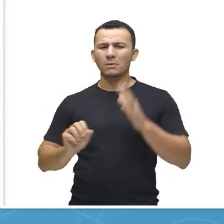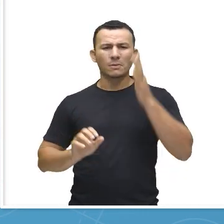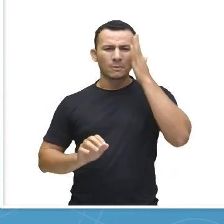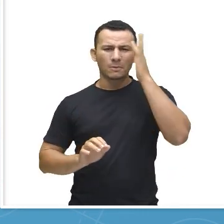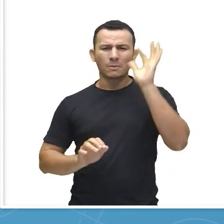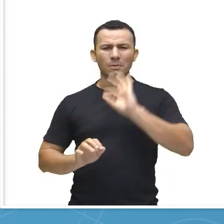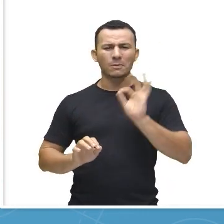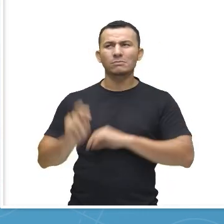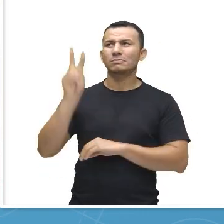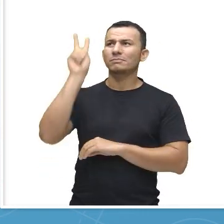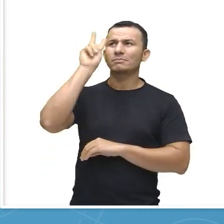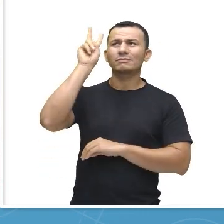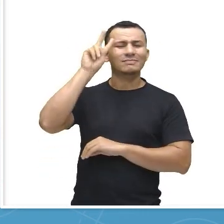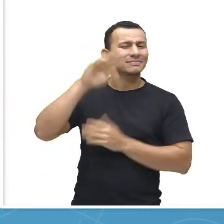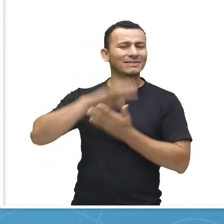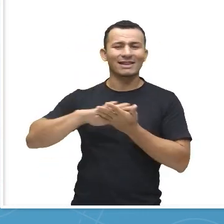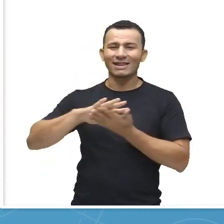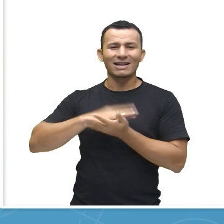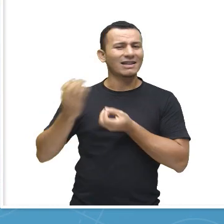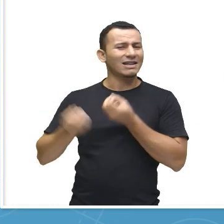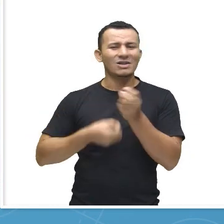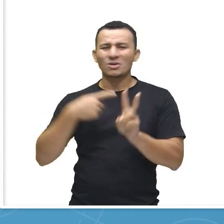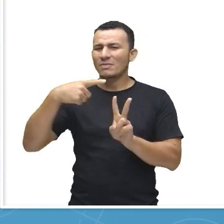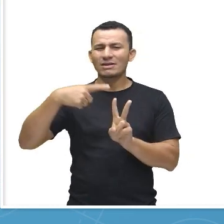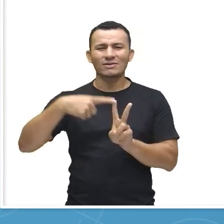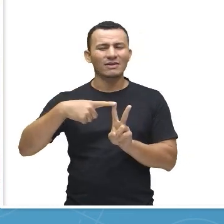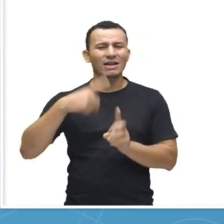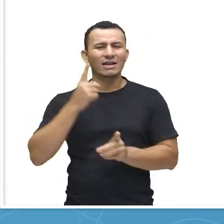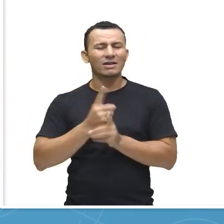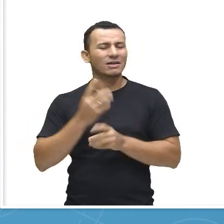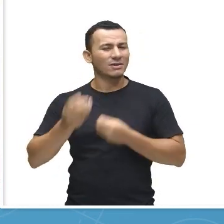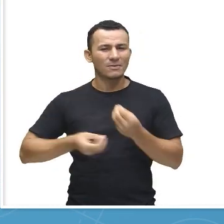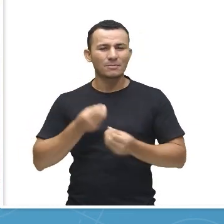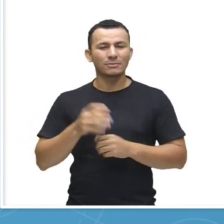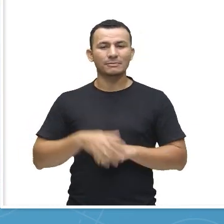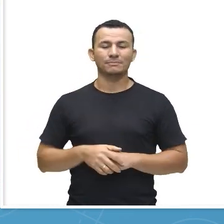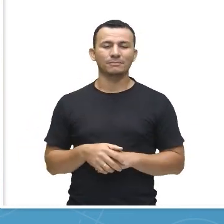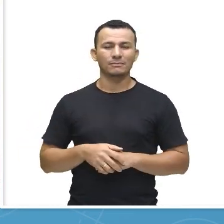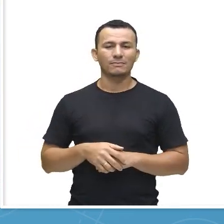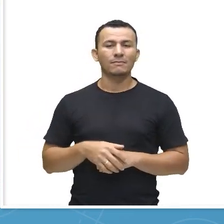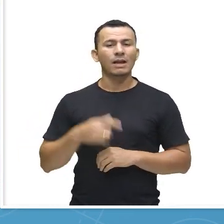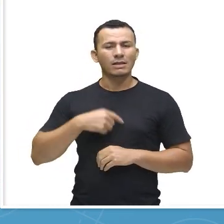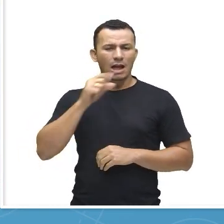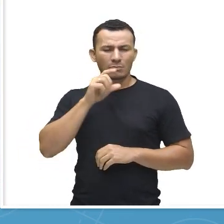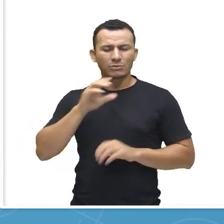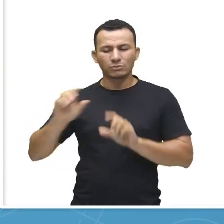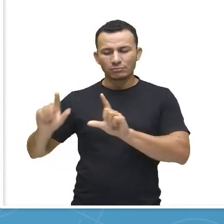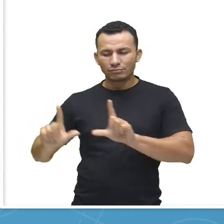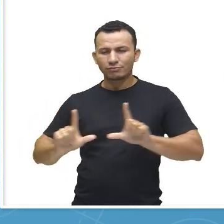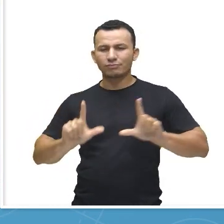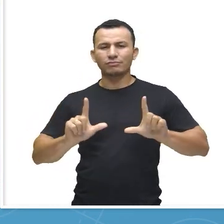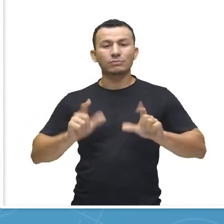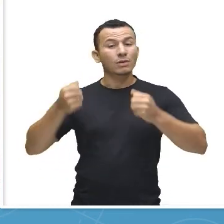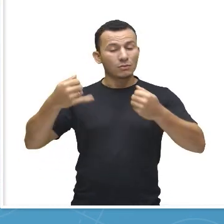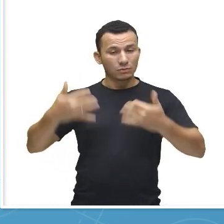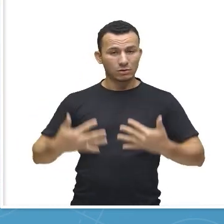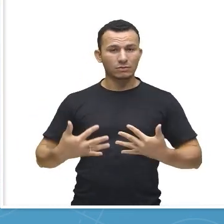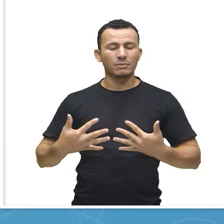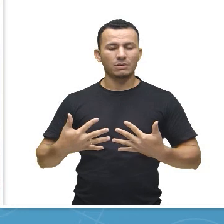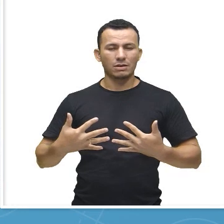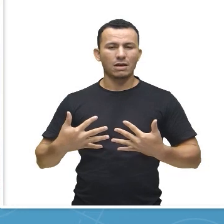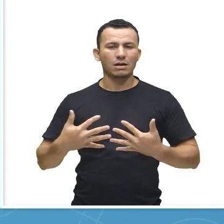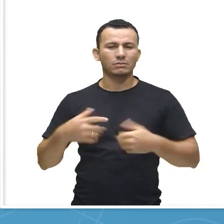raiz quadrada, professor. Eu não sei como é que tira uma raiz quadrada. Vou abrir aqui um espaçozinho rapidinho para eu te explicar, em